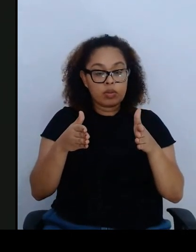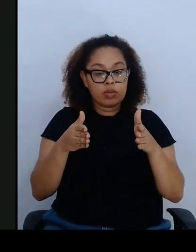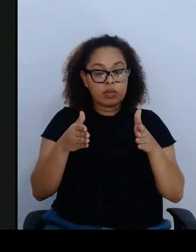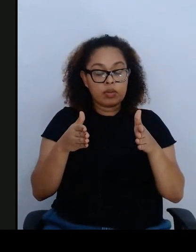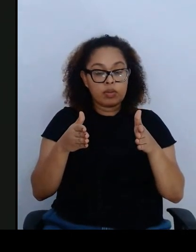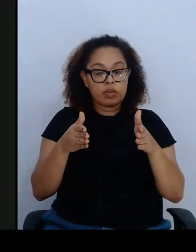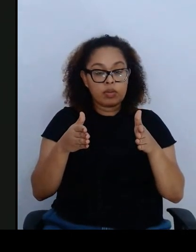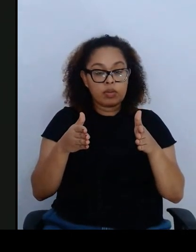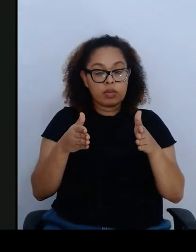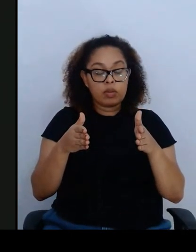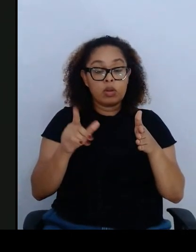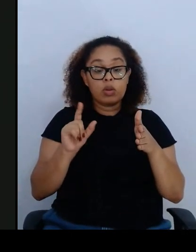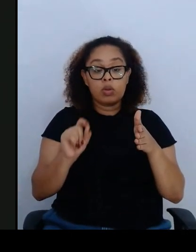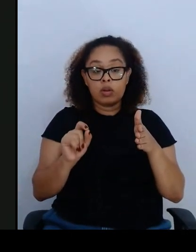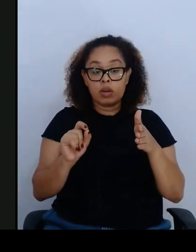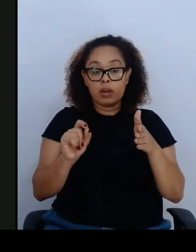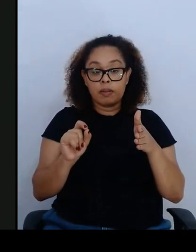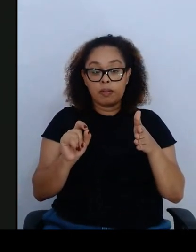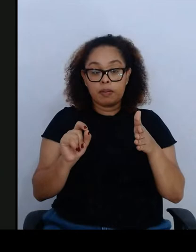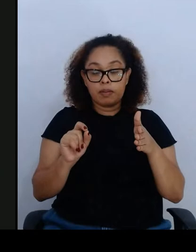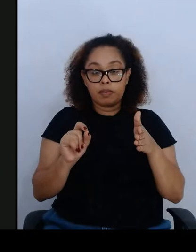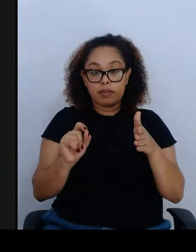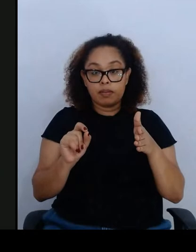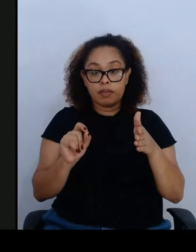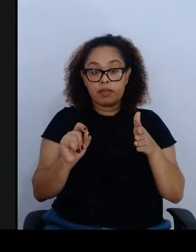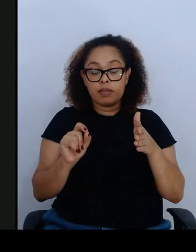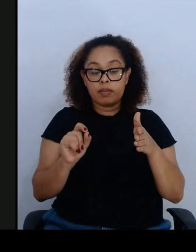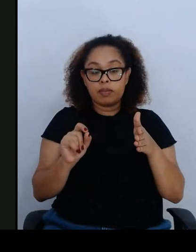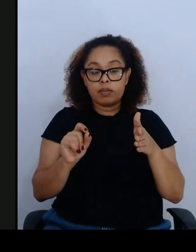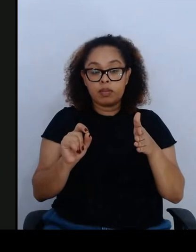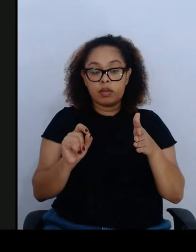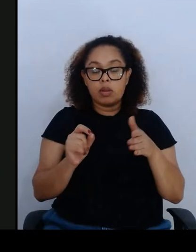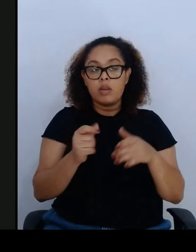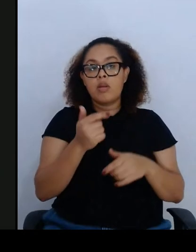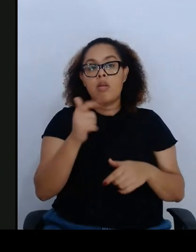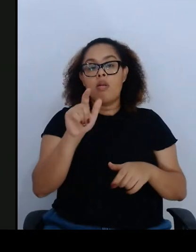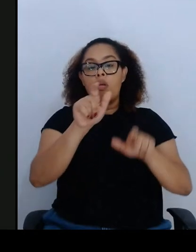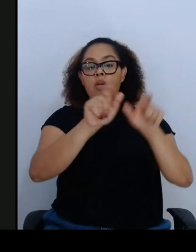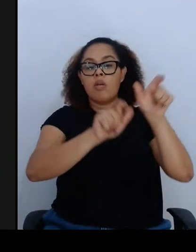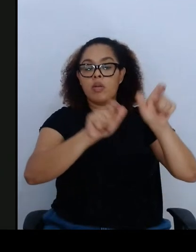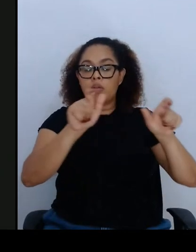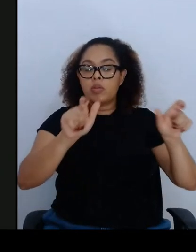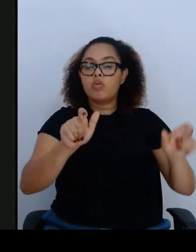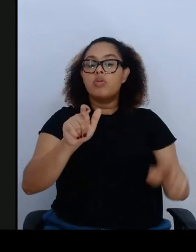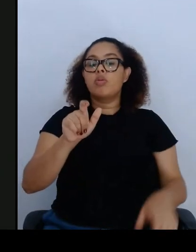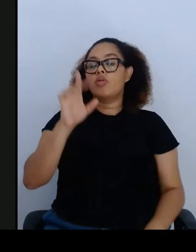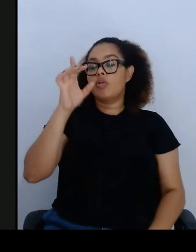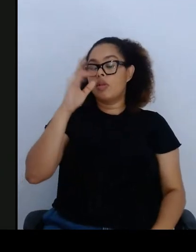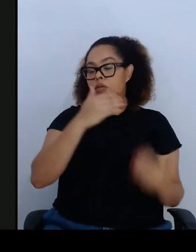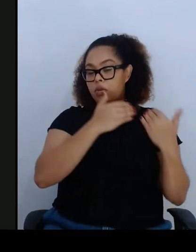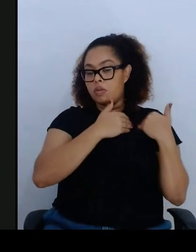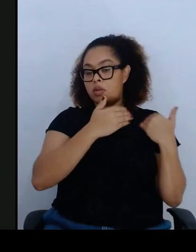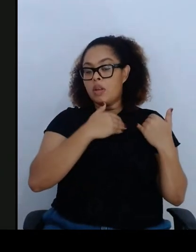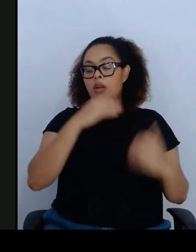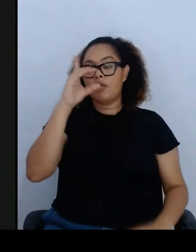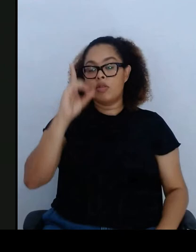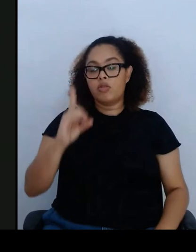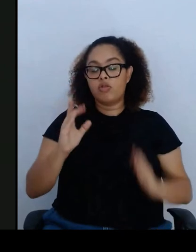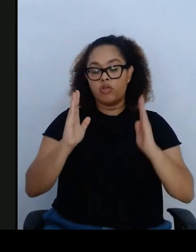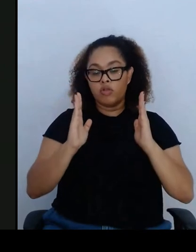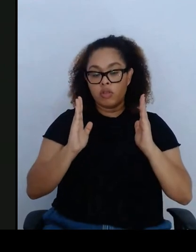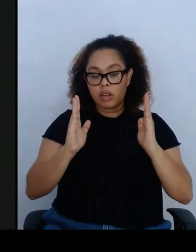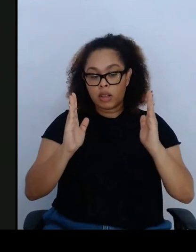na medida em que dependia de outras pessoas de diretores de galeria de questões literárias